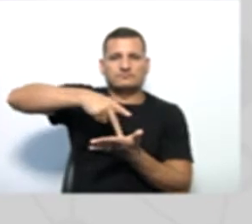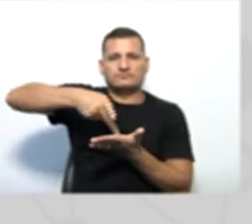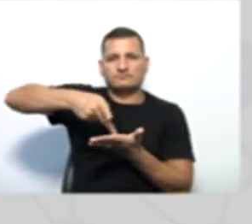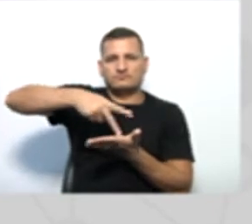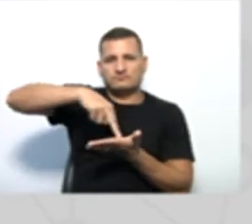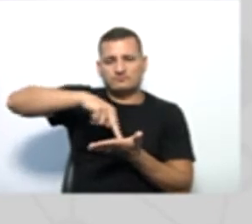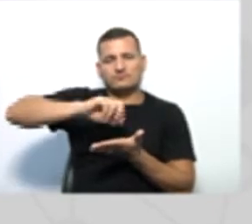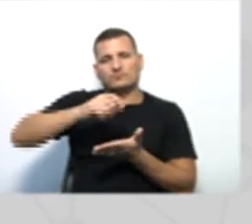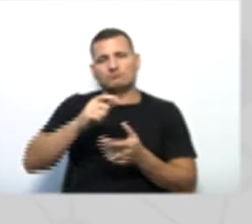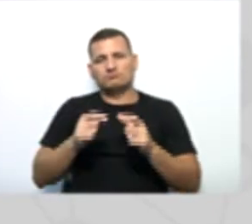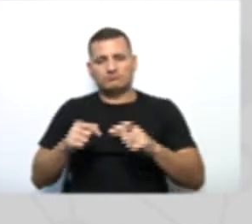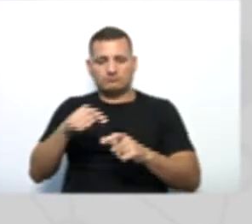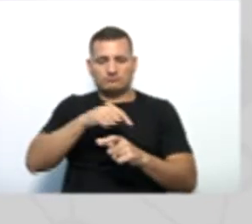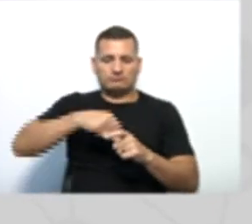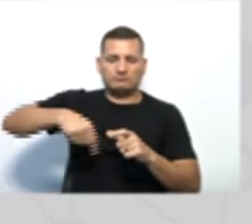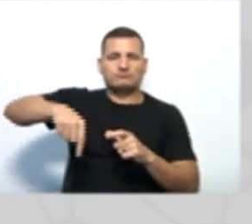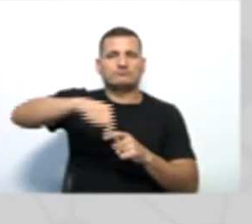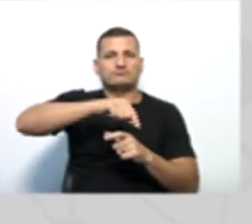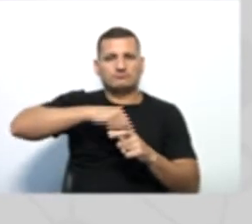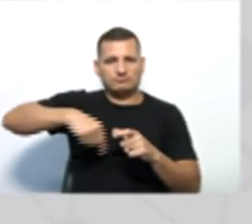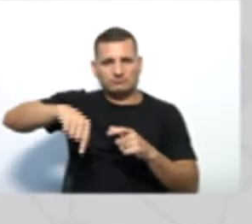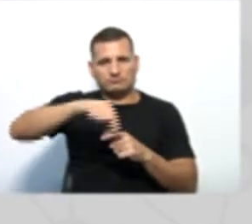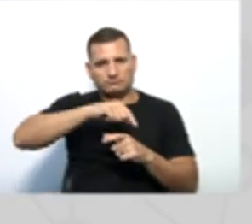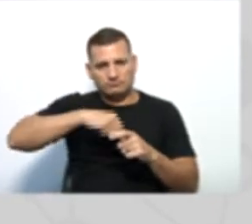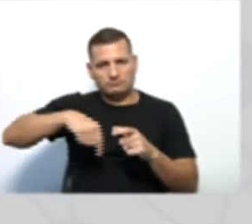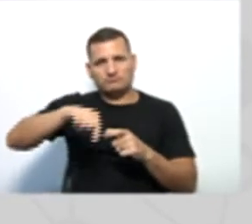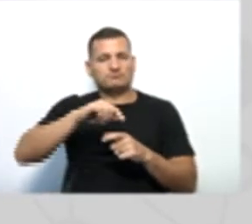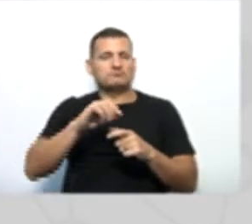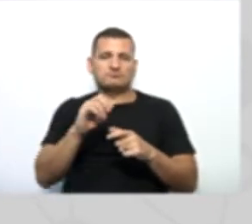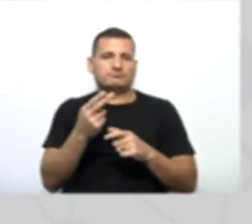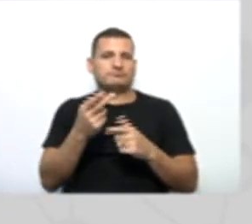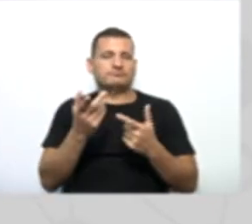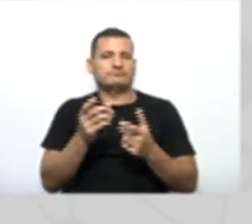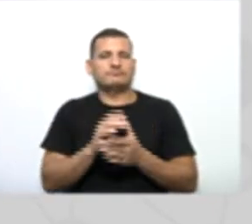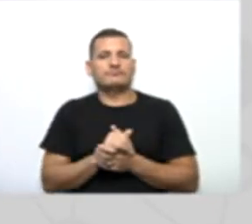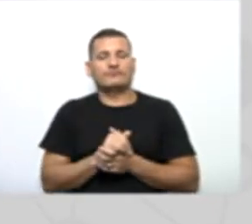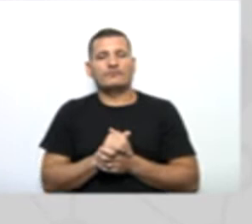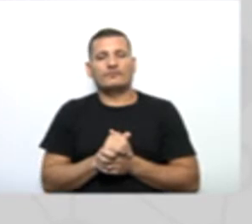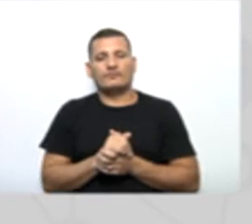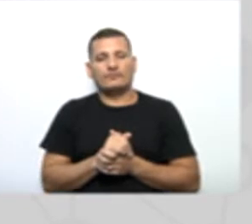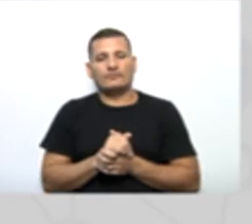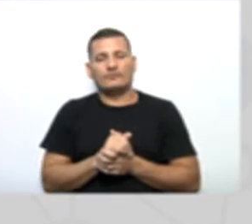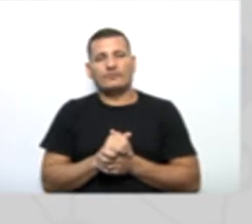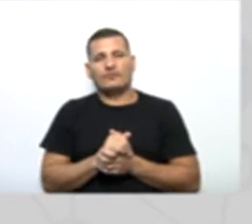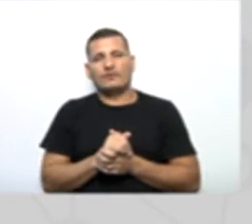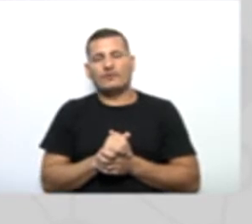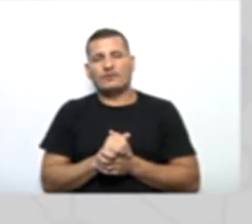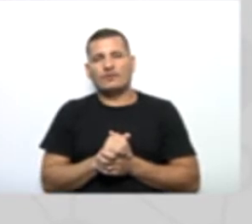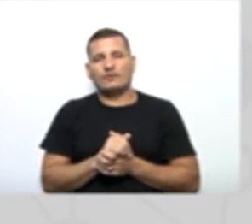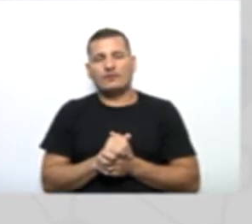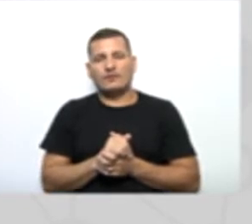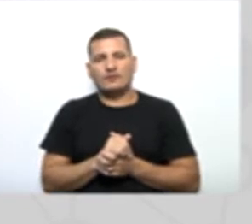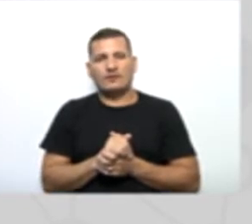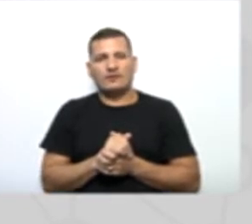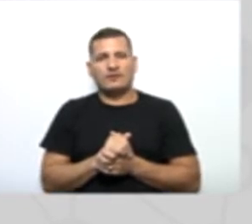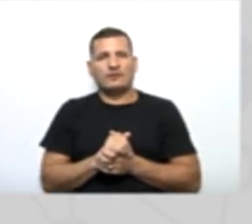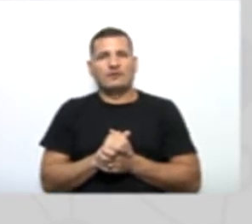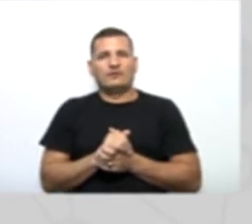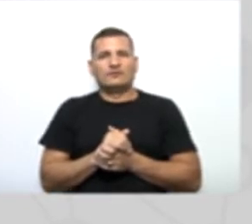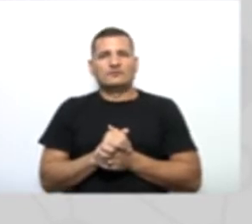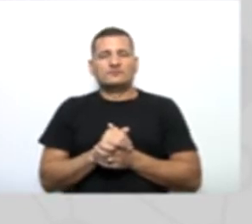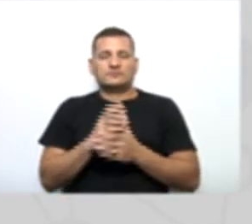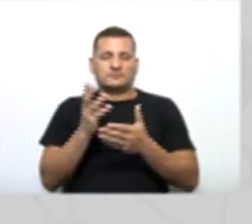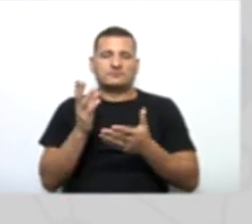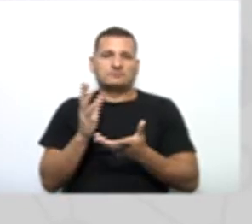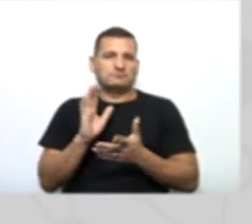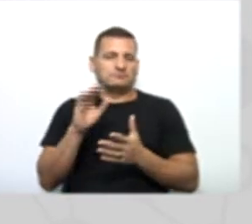uma tampinha de refrigerante, alguma coisa assim. Vai lá, faz um círculozinho de acordo com o tamanho correspondente e pronto, em cima do desenho